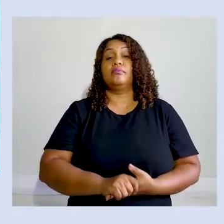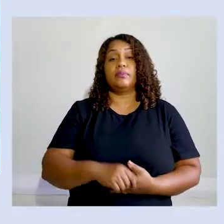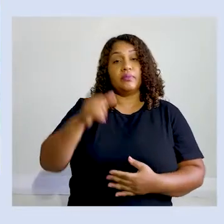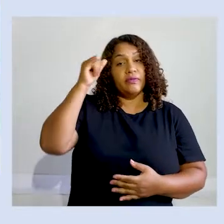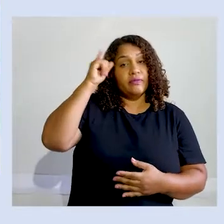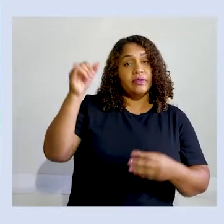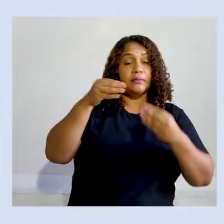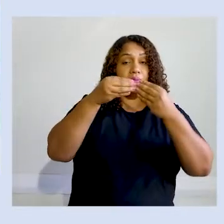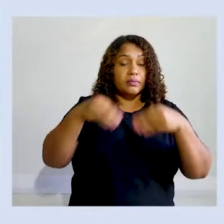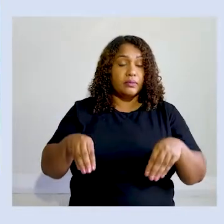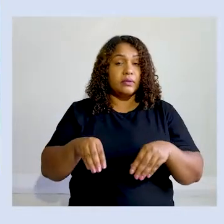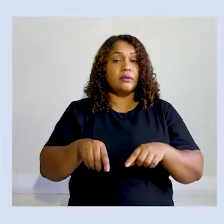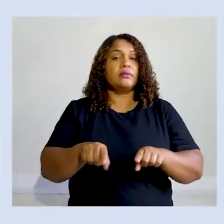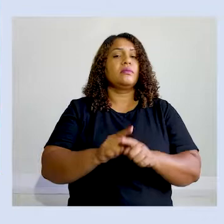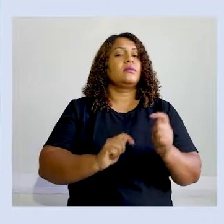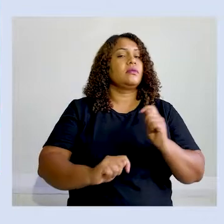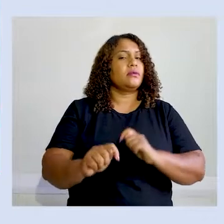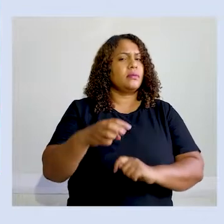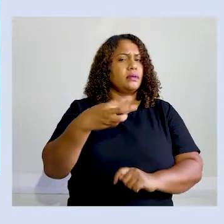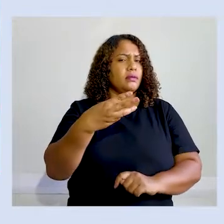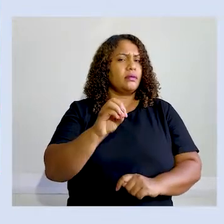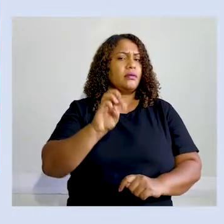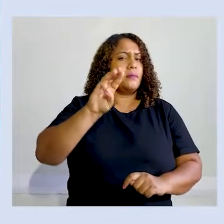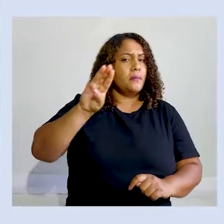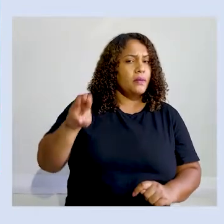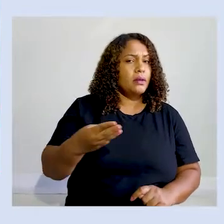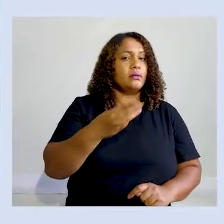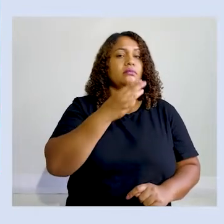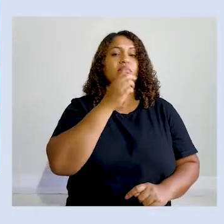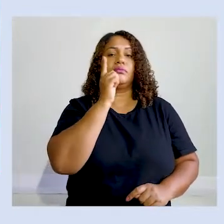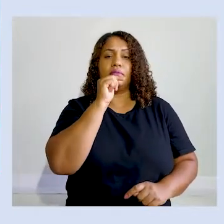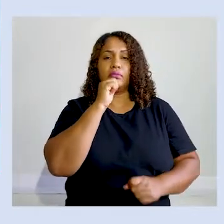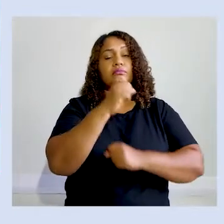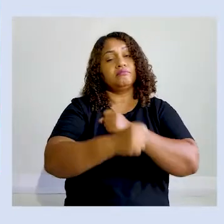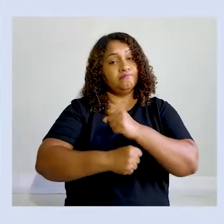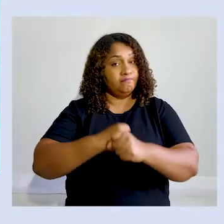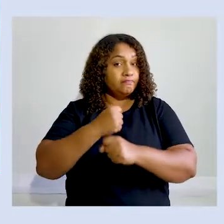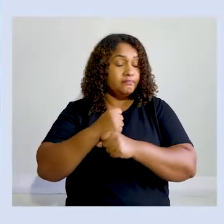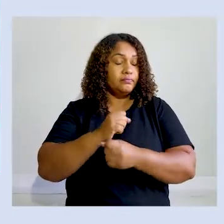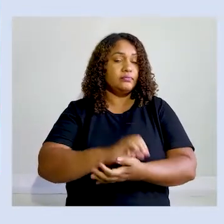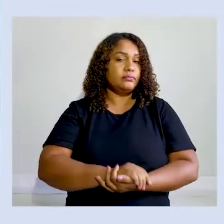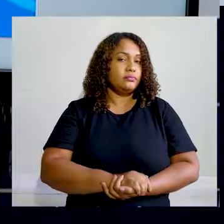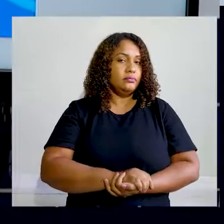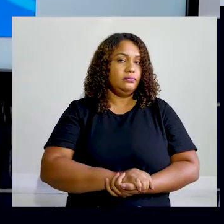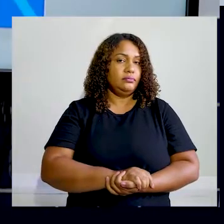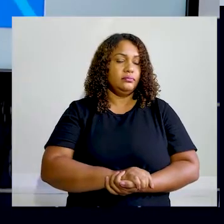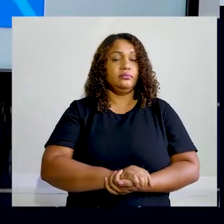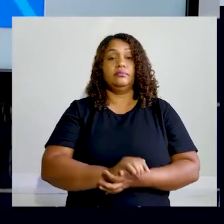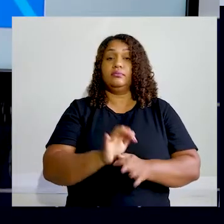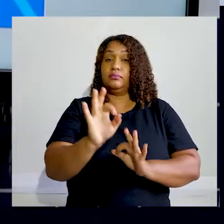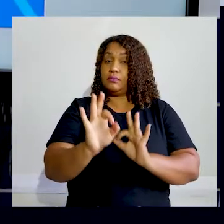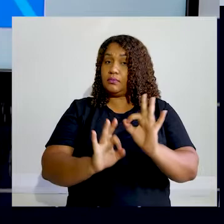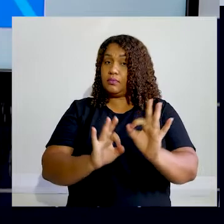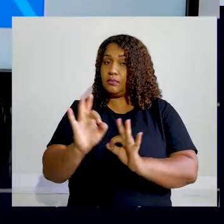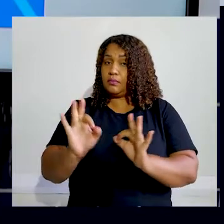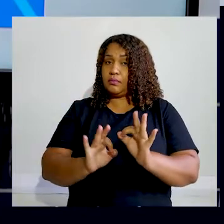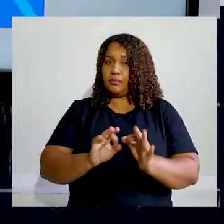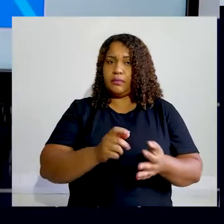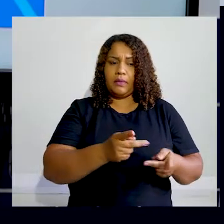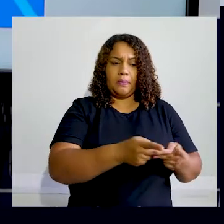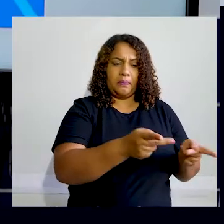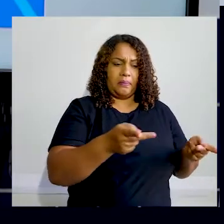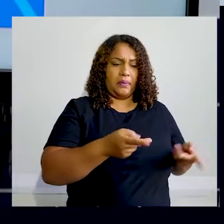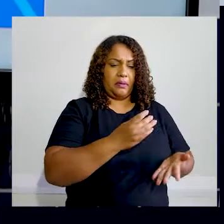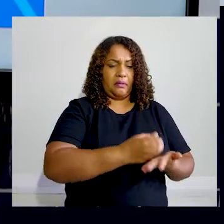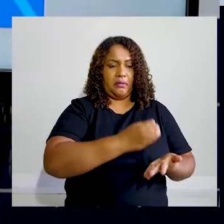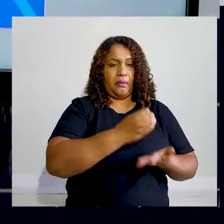fechado. Isso gera uma economia de até 30.000 litros de água por ano. Organize a louça